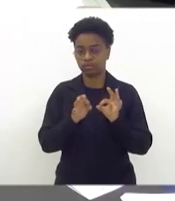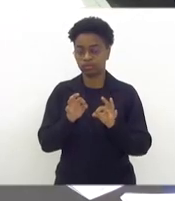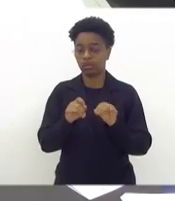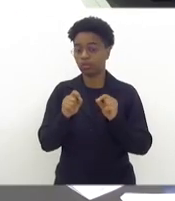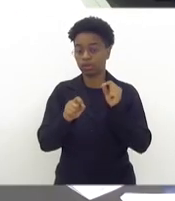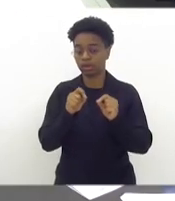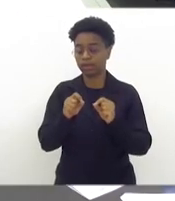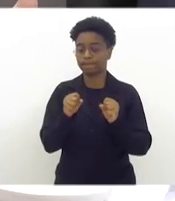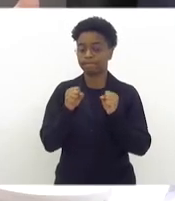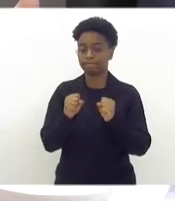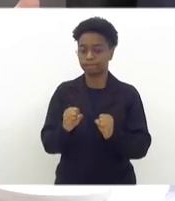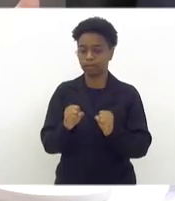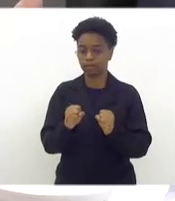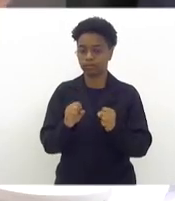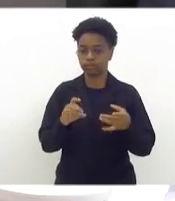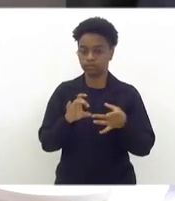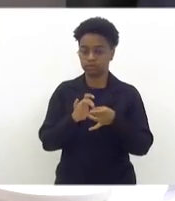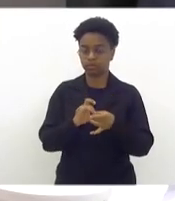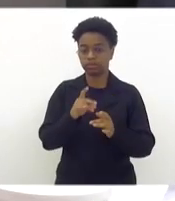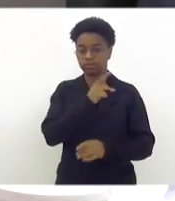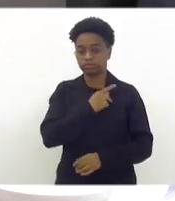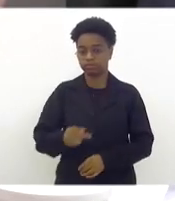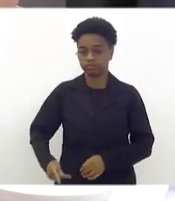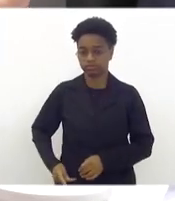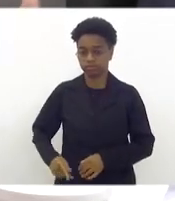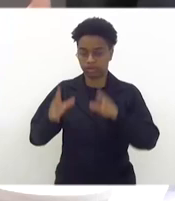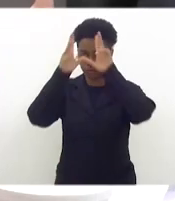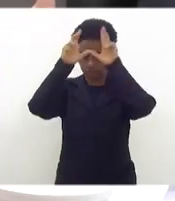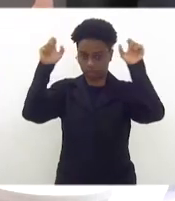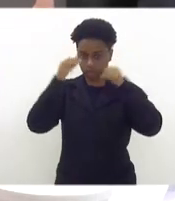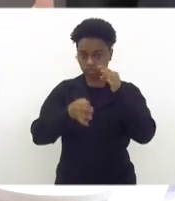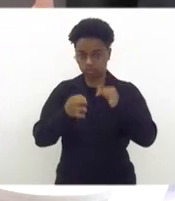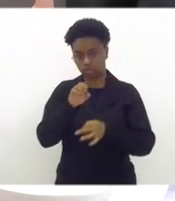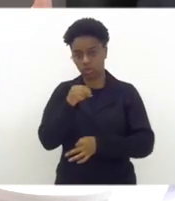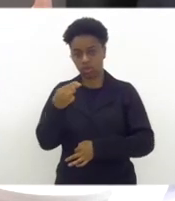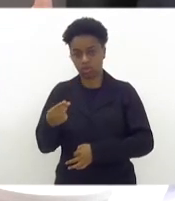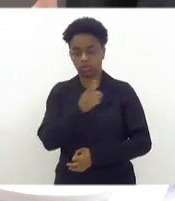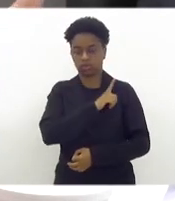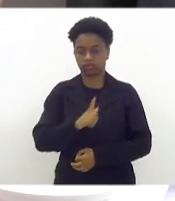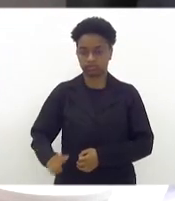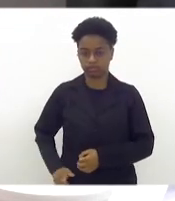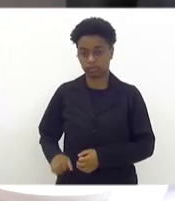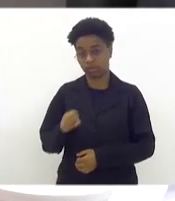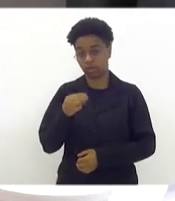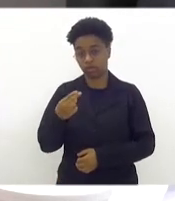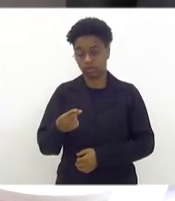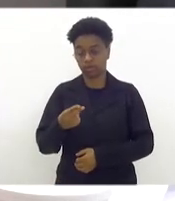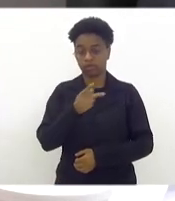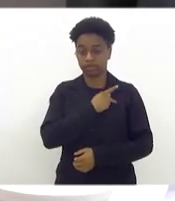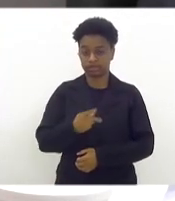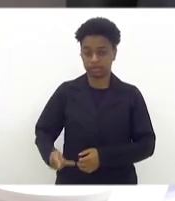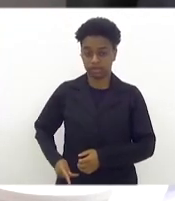pelo presidente do TJ e pelo governador. Ou pelo presidente do TJ e o